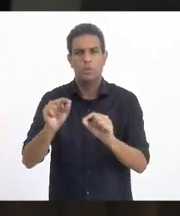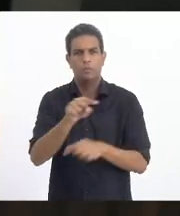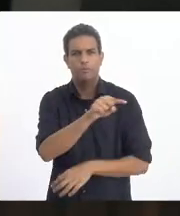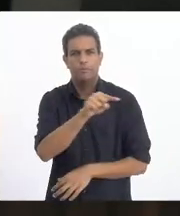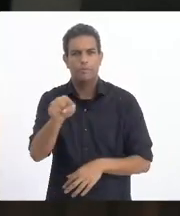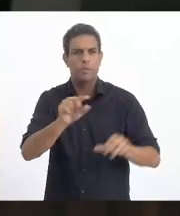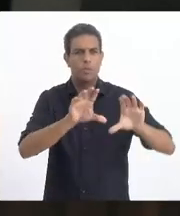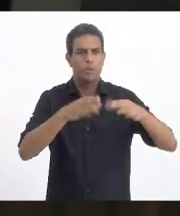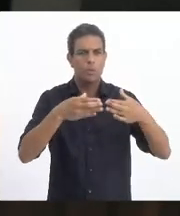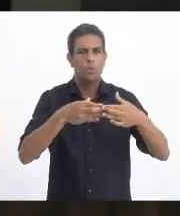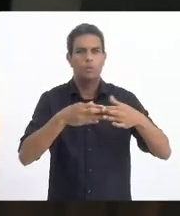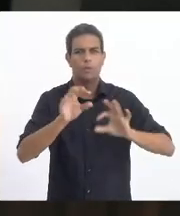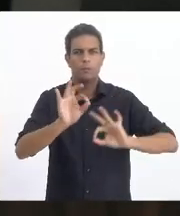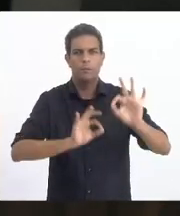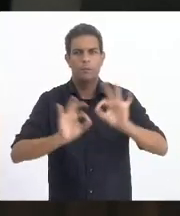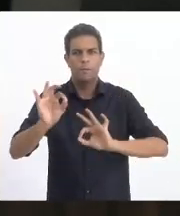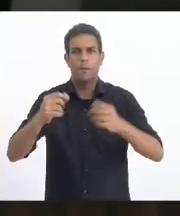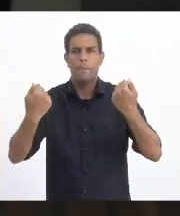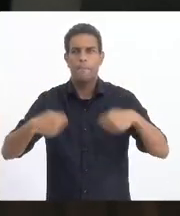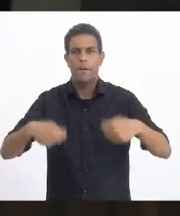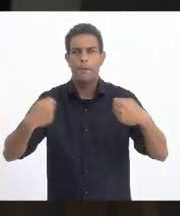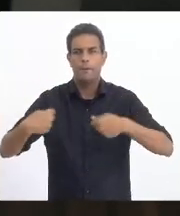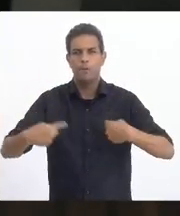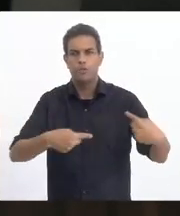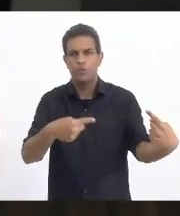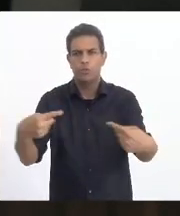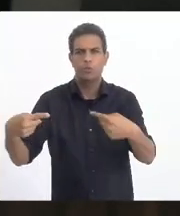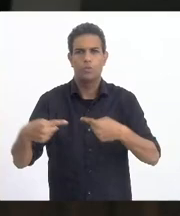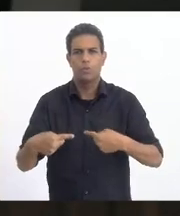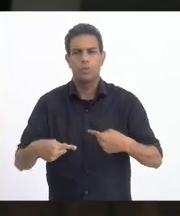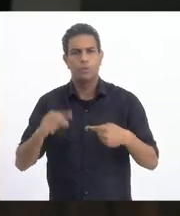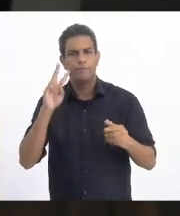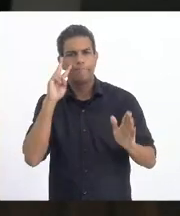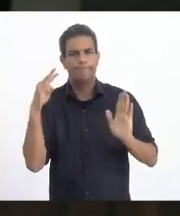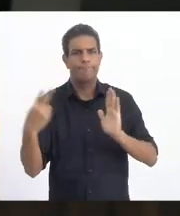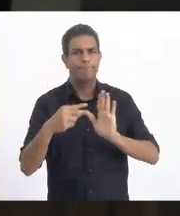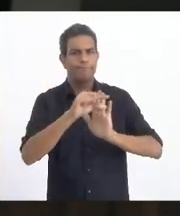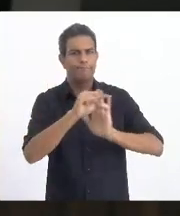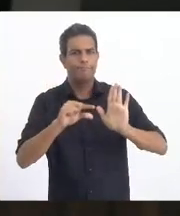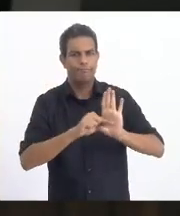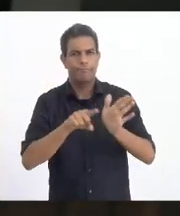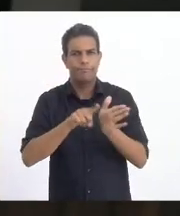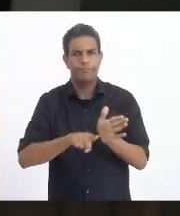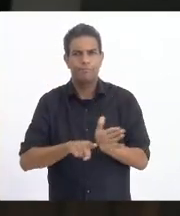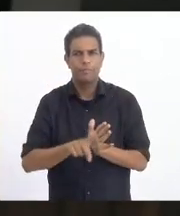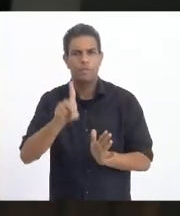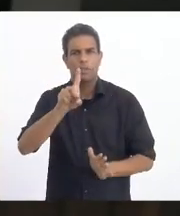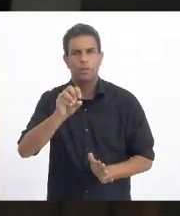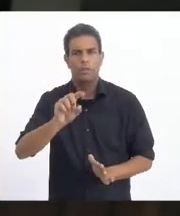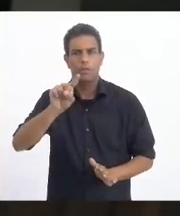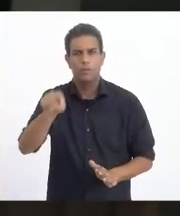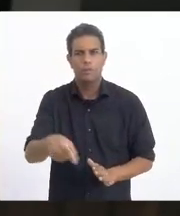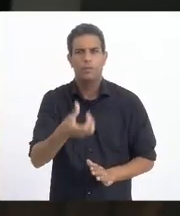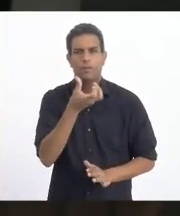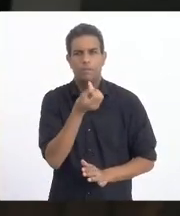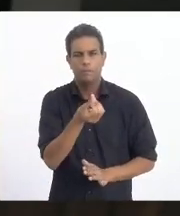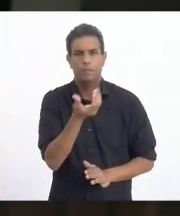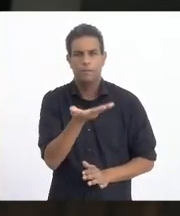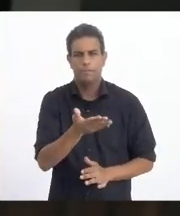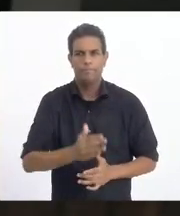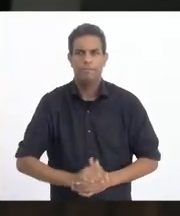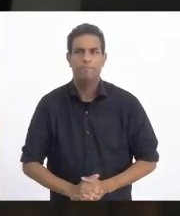ao grupo técnico. Precisamos discutir e rever essa questão do desconto 10,5% das pensionistas.